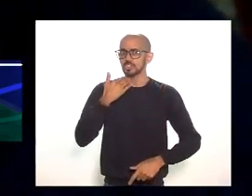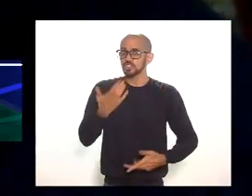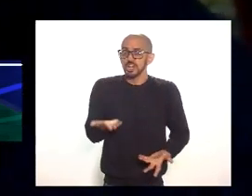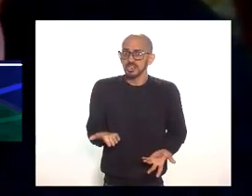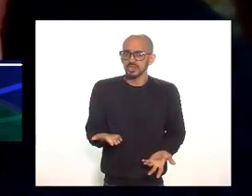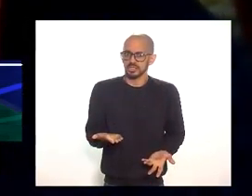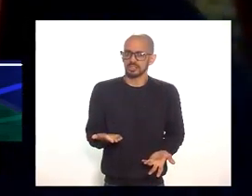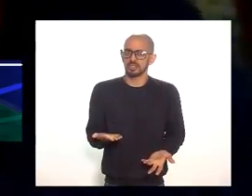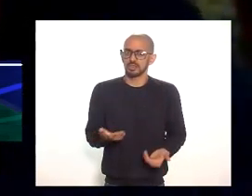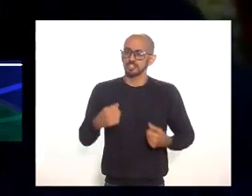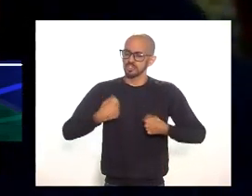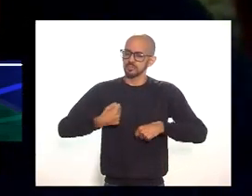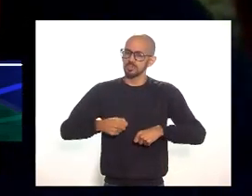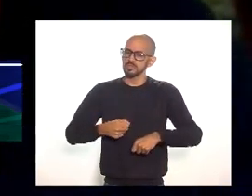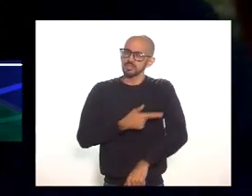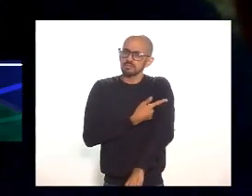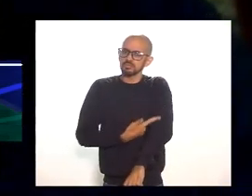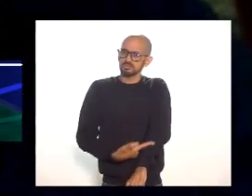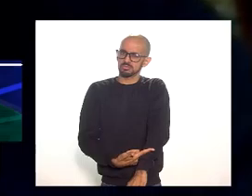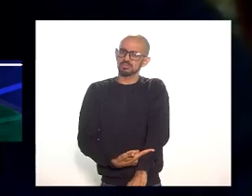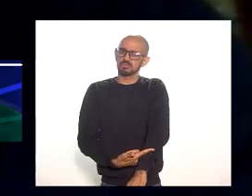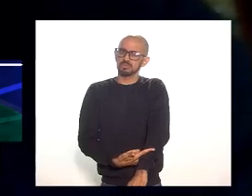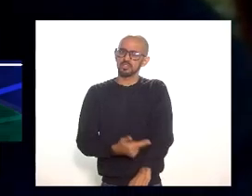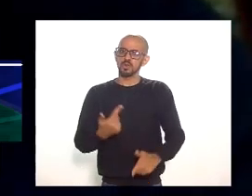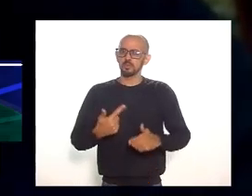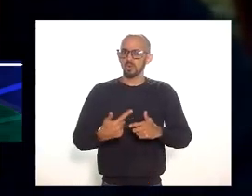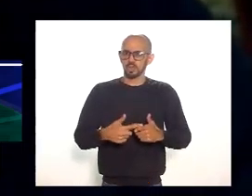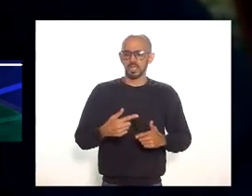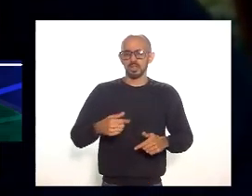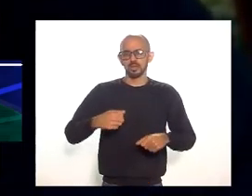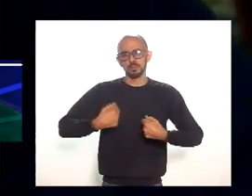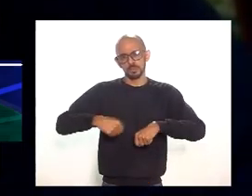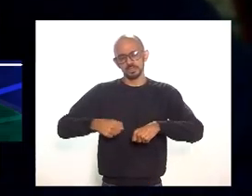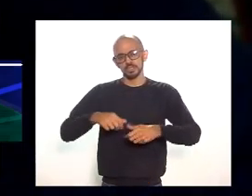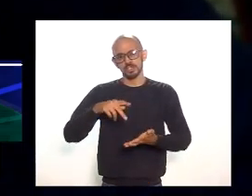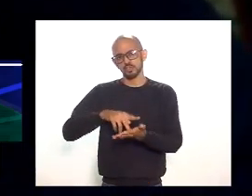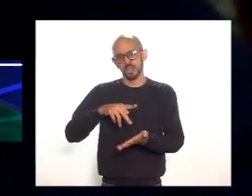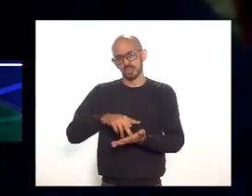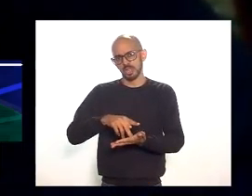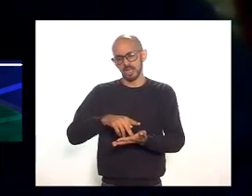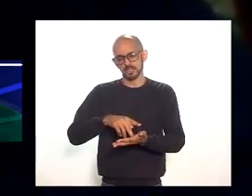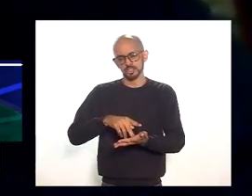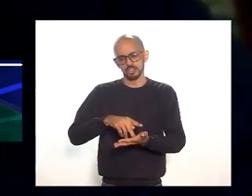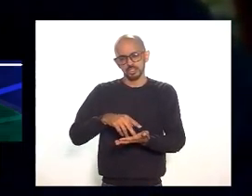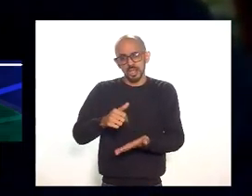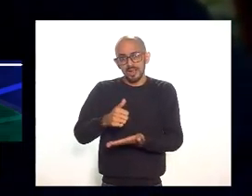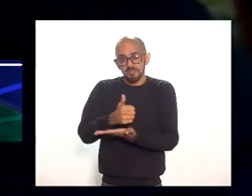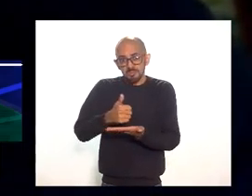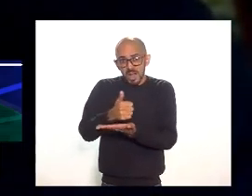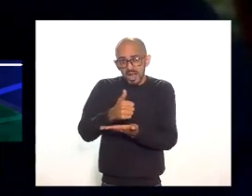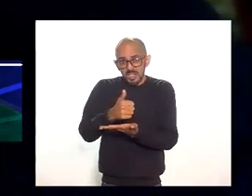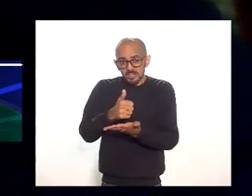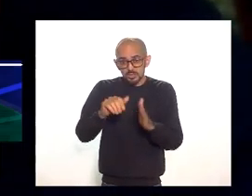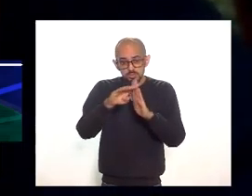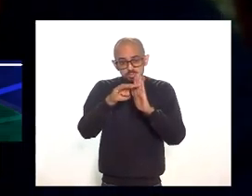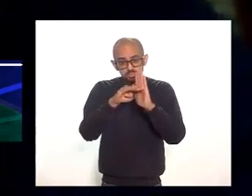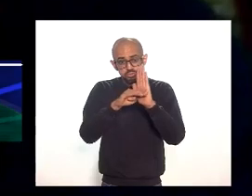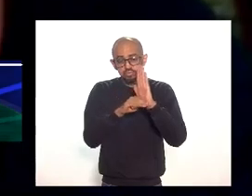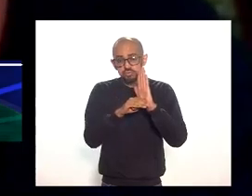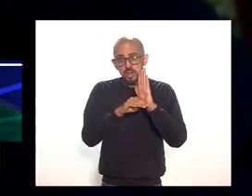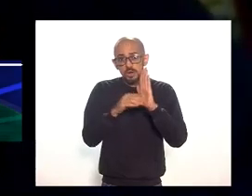que o bom senso prevaleça. E quem tem que realmente definir quais são as atividades essenciais dentro